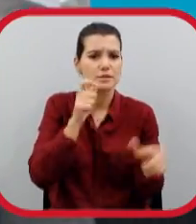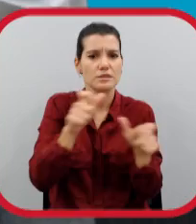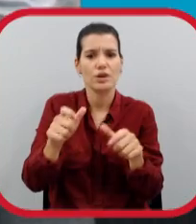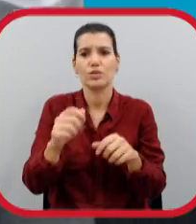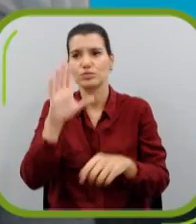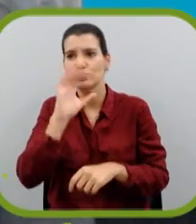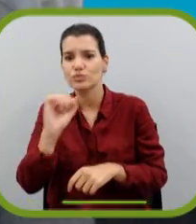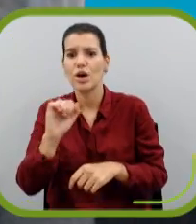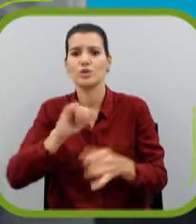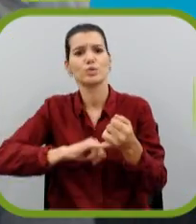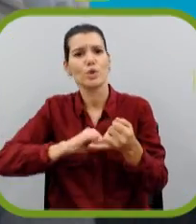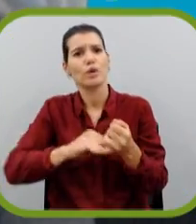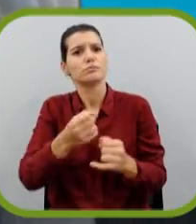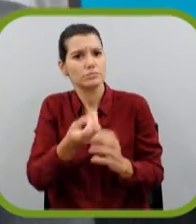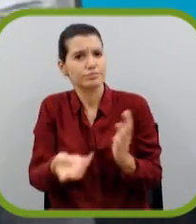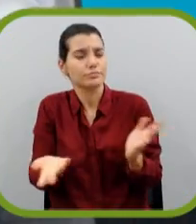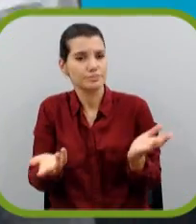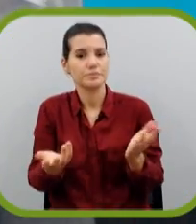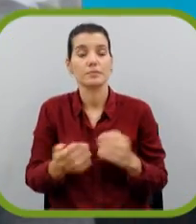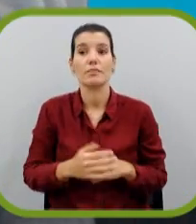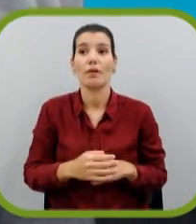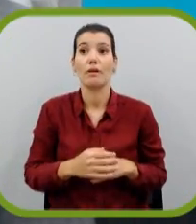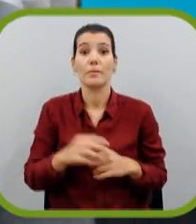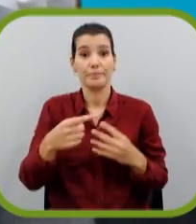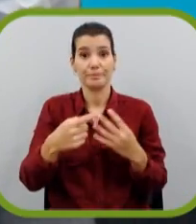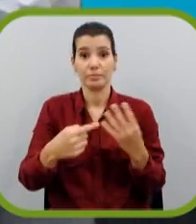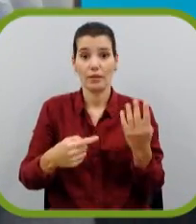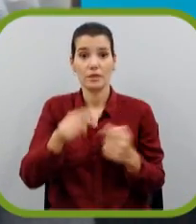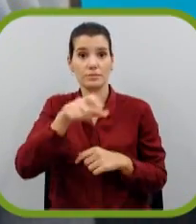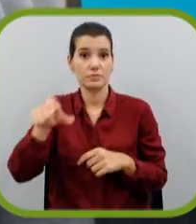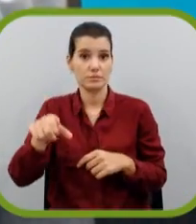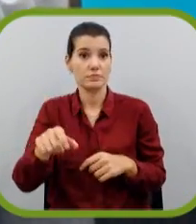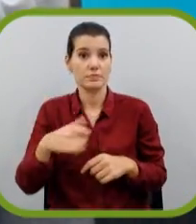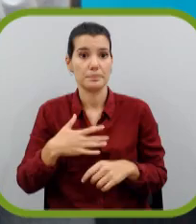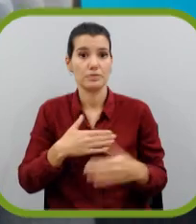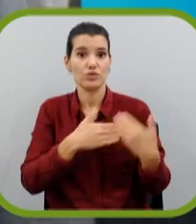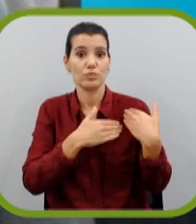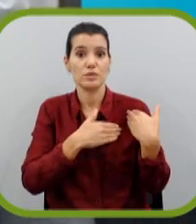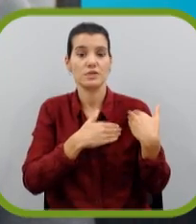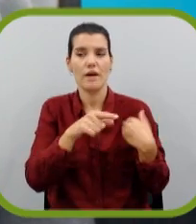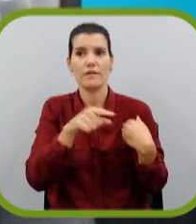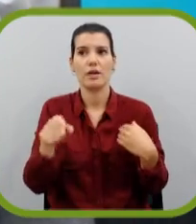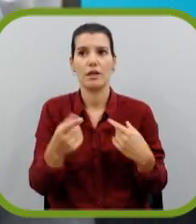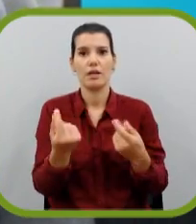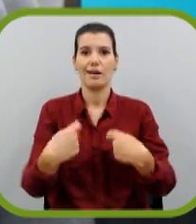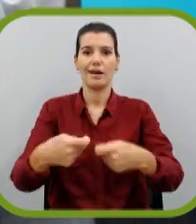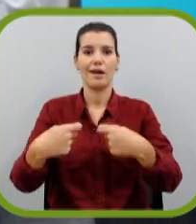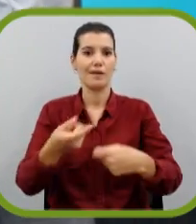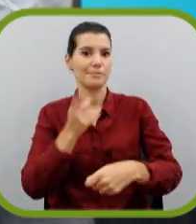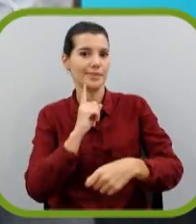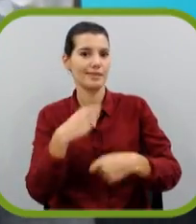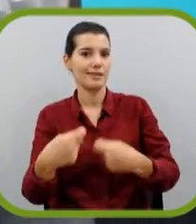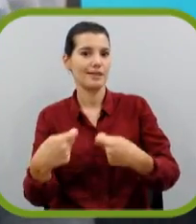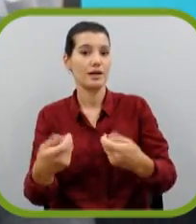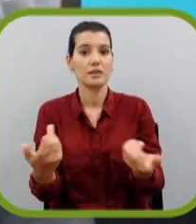há inspeções do Estado, dos acionistas, pronto. E se houver um conjunto de responsáveis da empresa